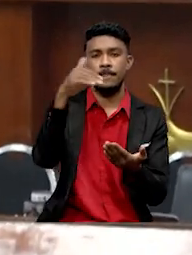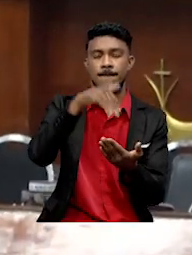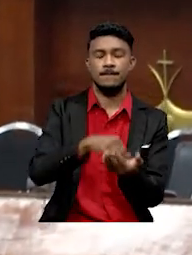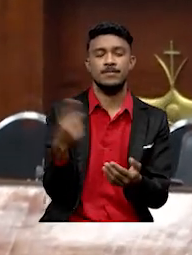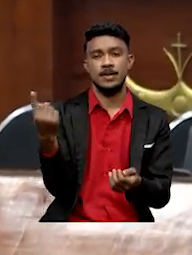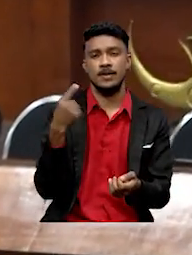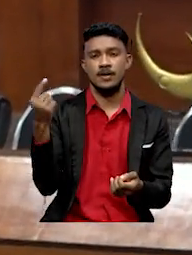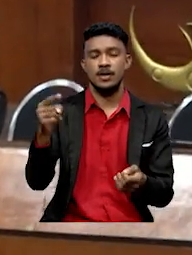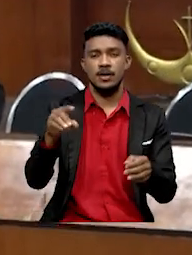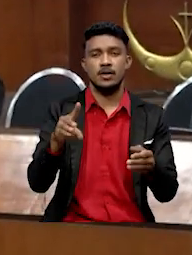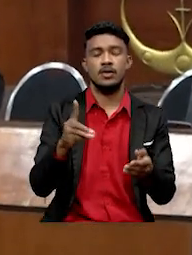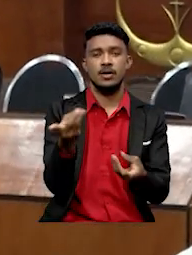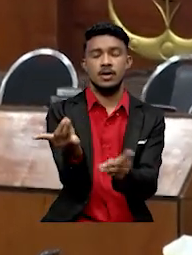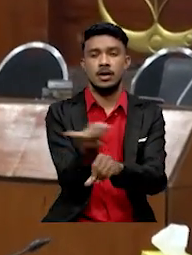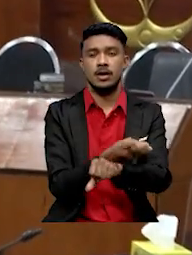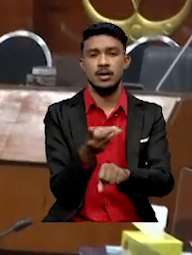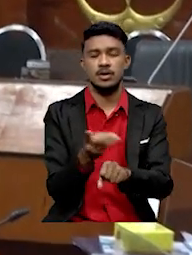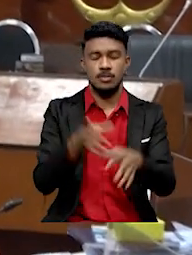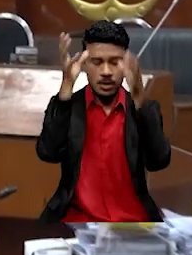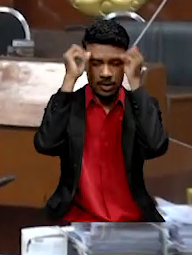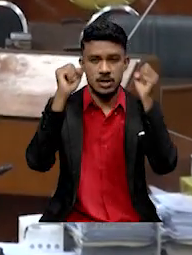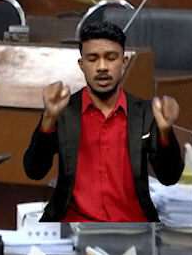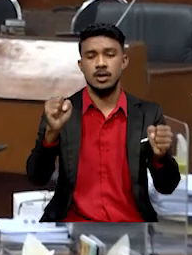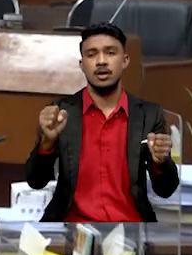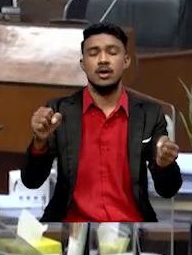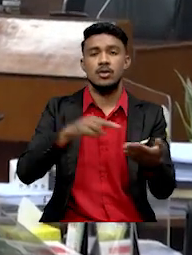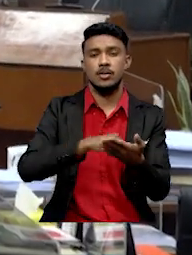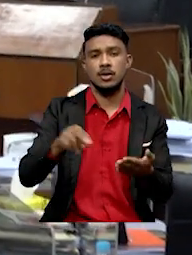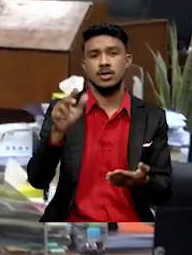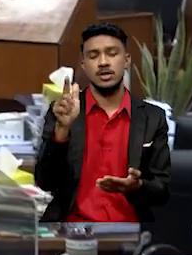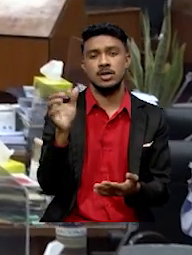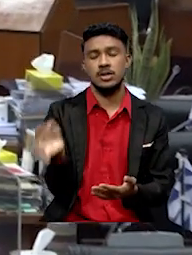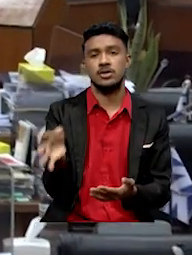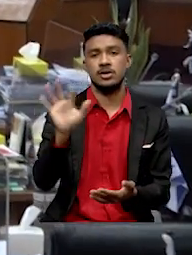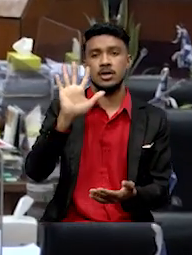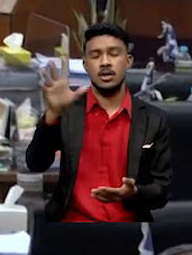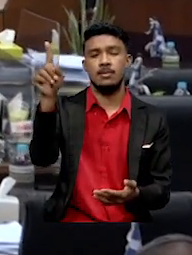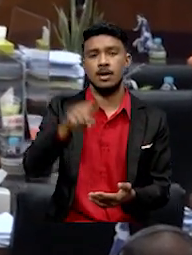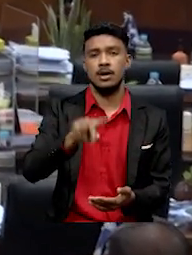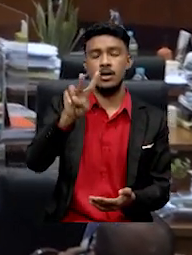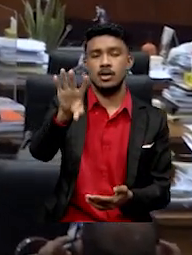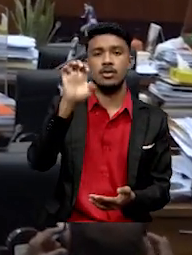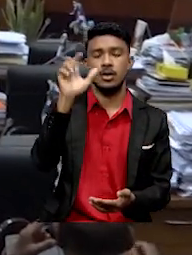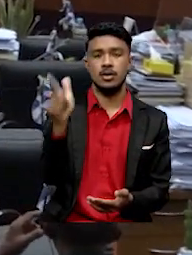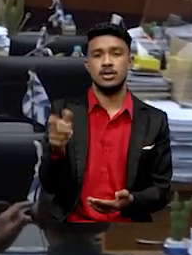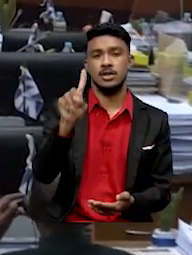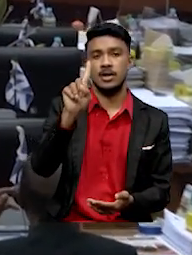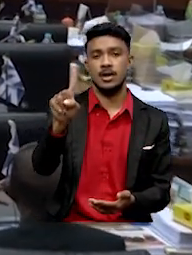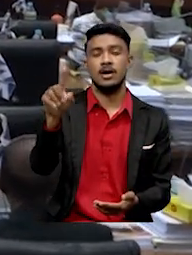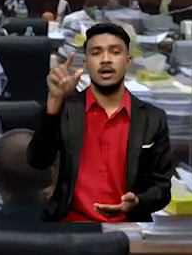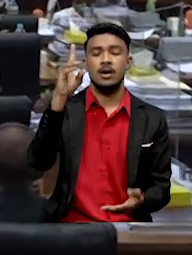to declaração husi decreto Presidente da República número 5/5 barra rihungrua ruanulu resinida